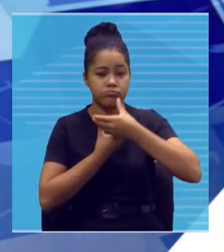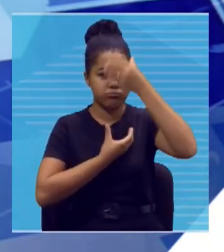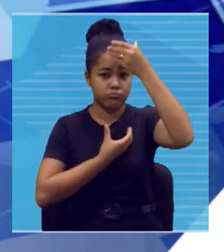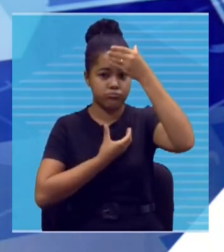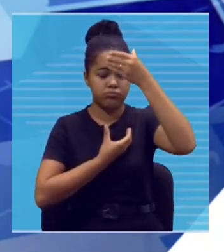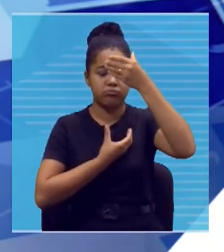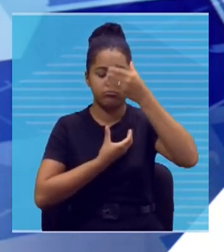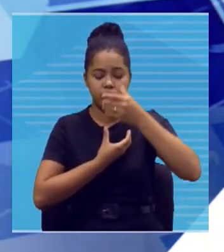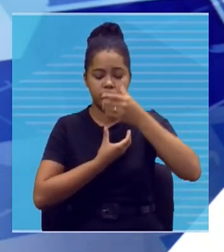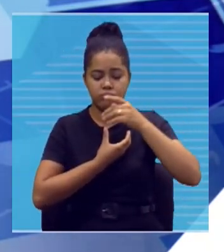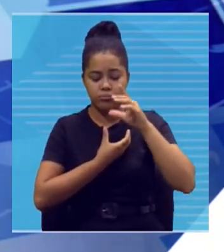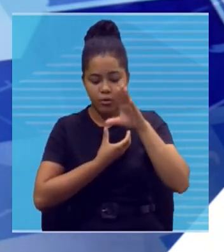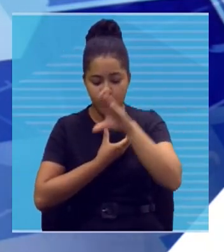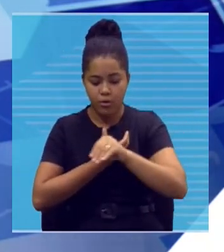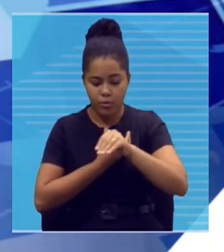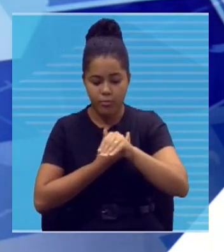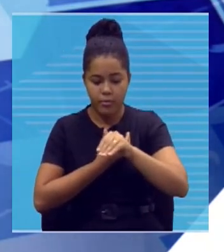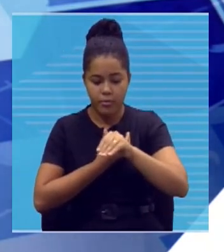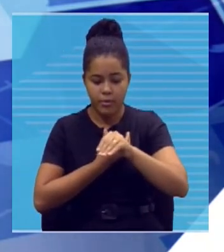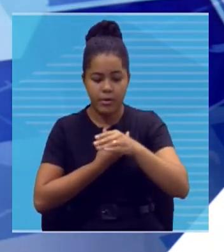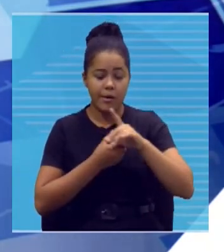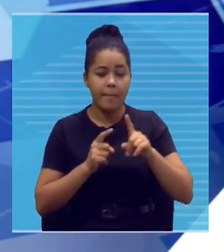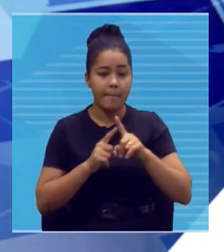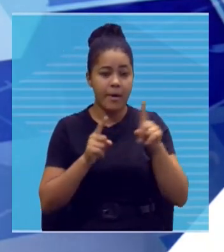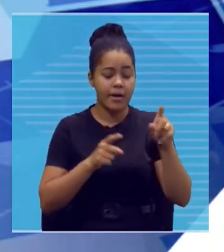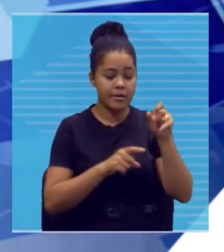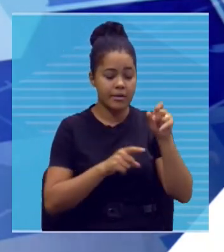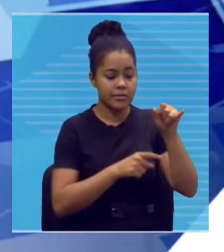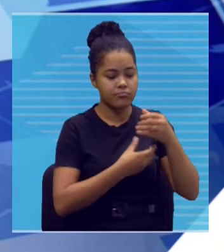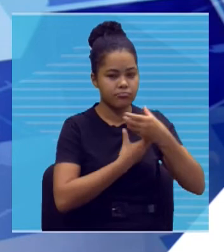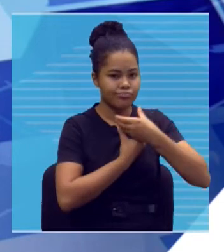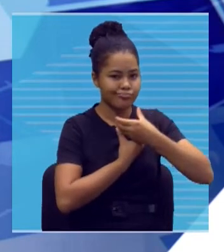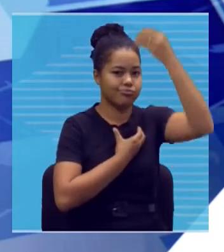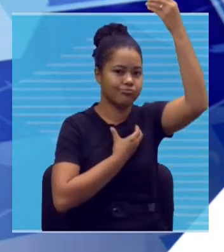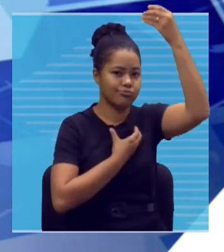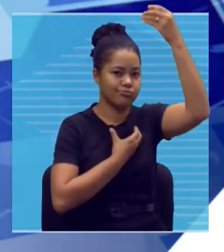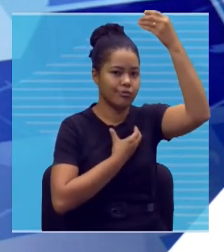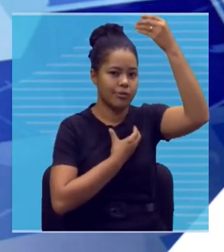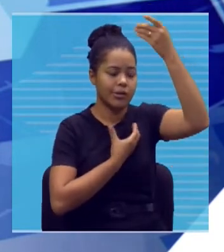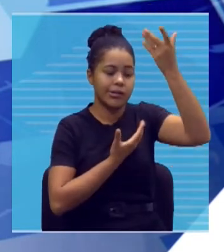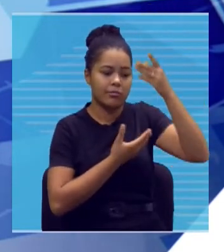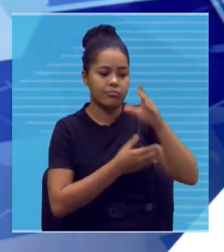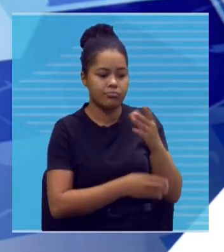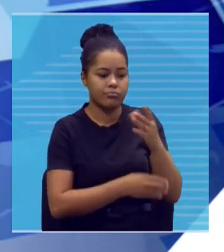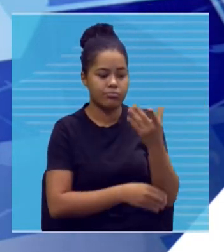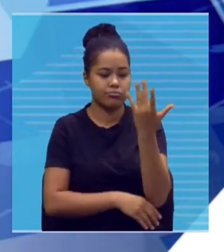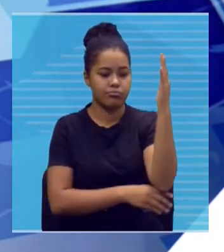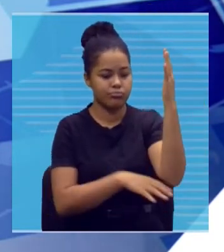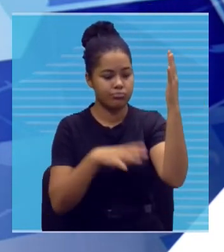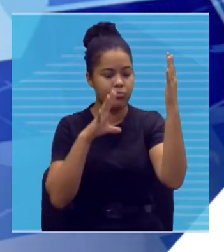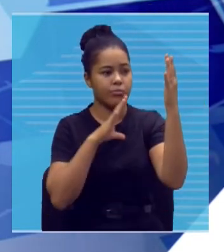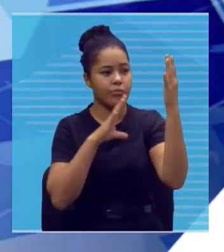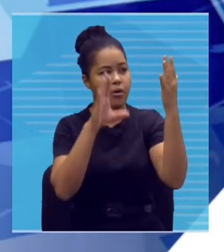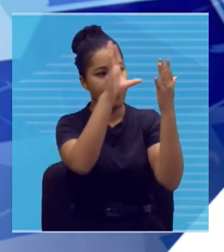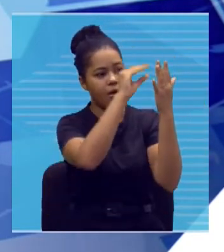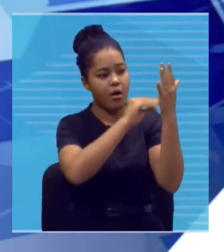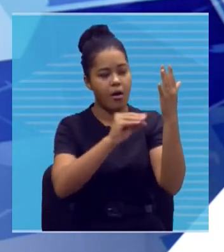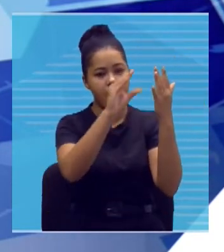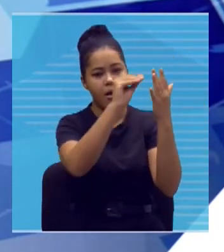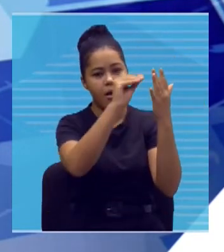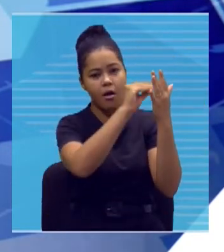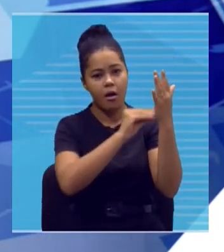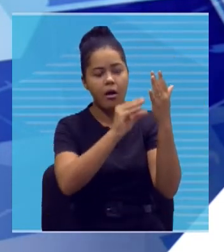comer na parte de cima rapaz do mês na parte de baixo adivinha qual foi o alimento que se acabou o primeiro da parte de baixo